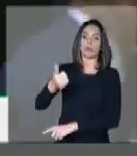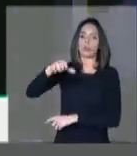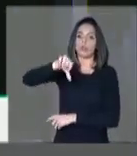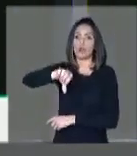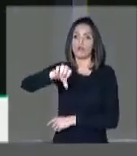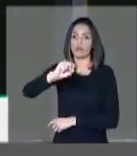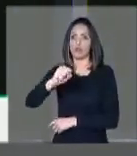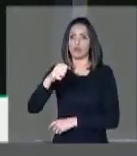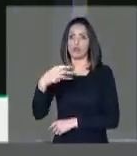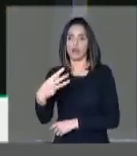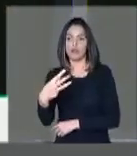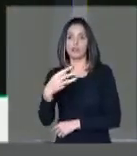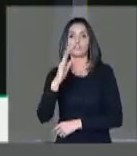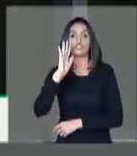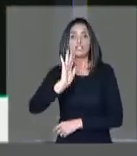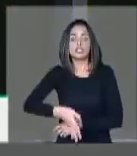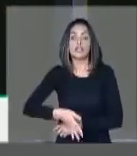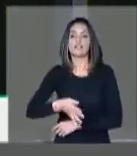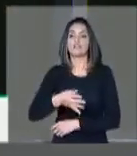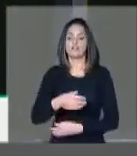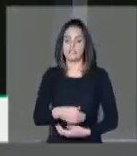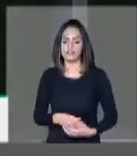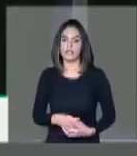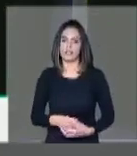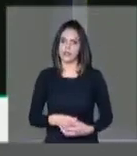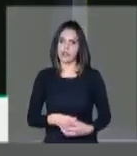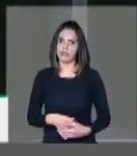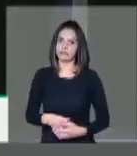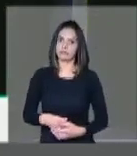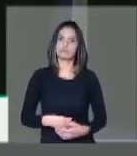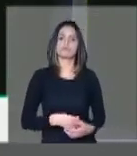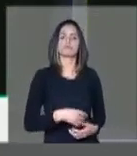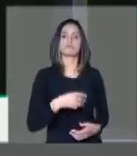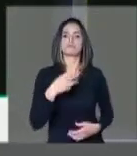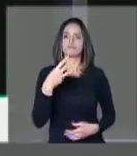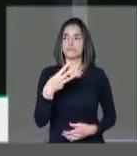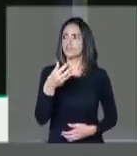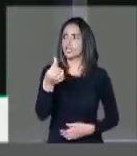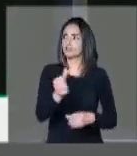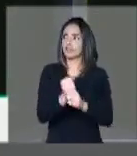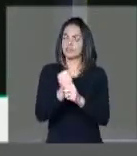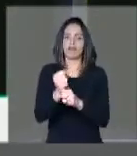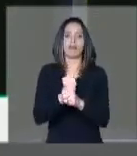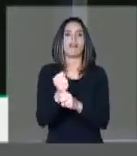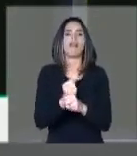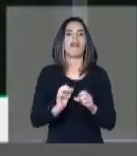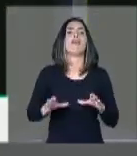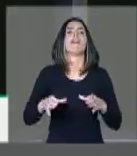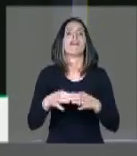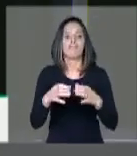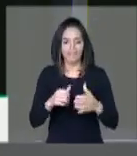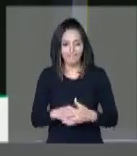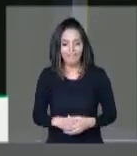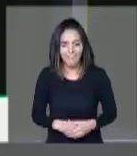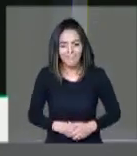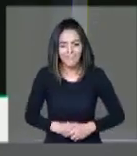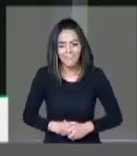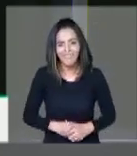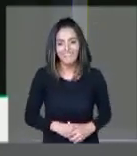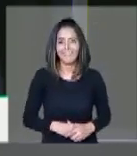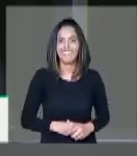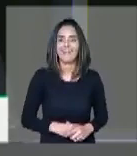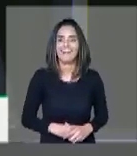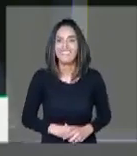1983 já se vai muito tempo foi antes da constituição federal e naquela época não